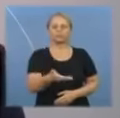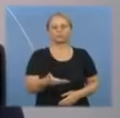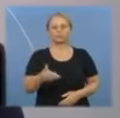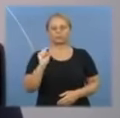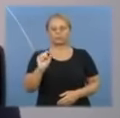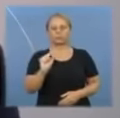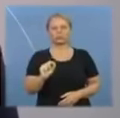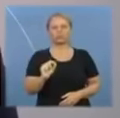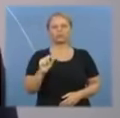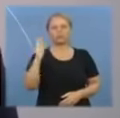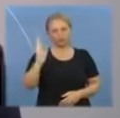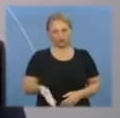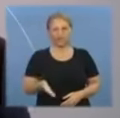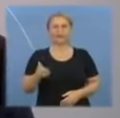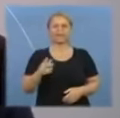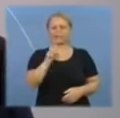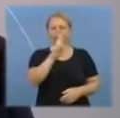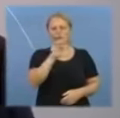estavam lá já funcionando